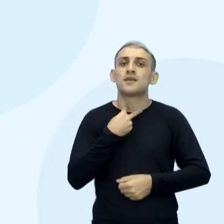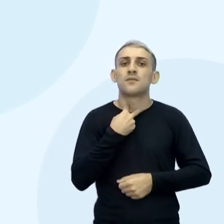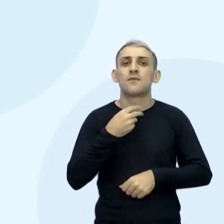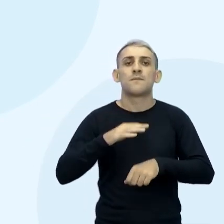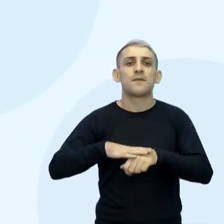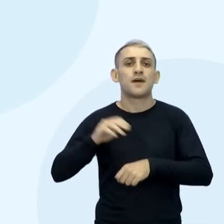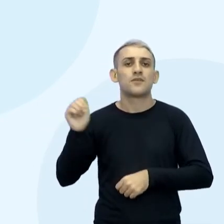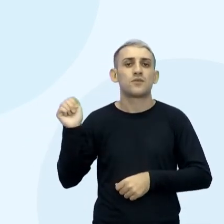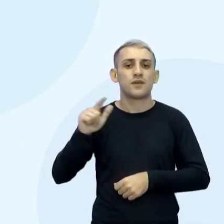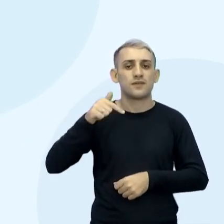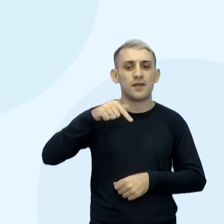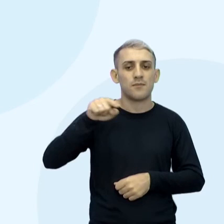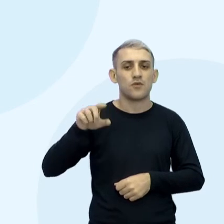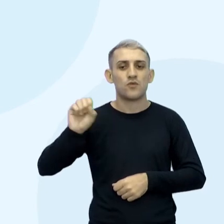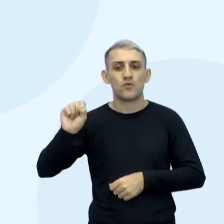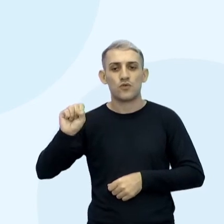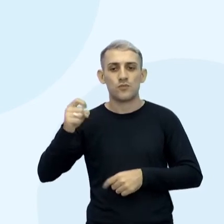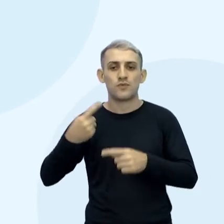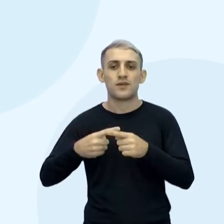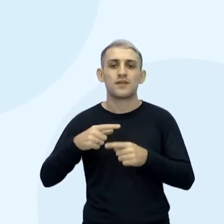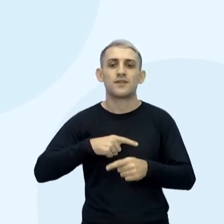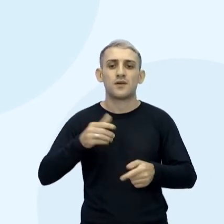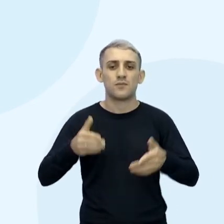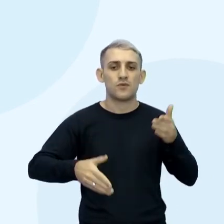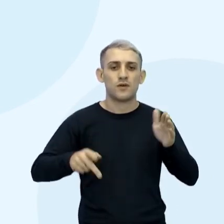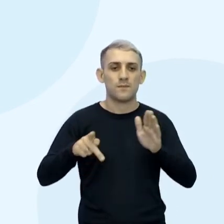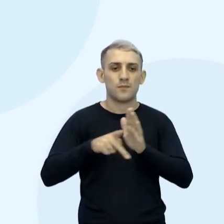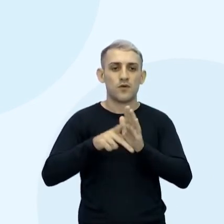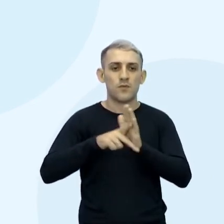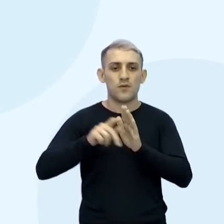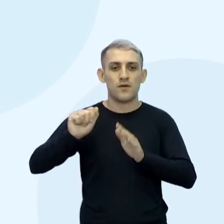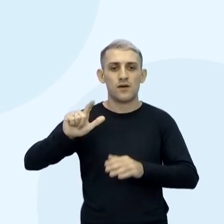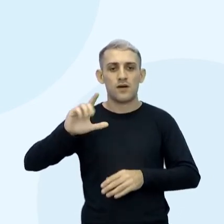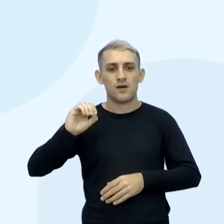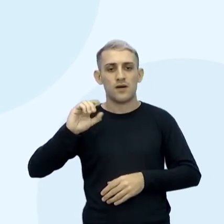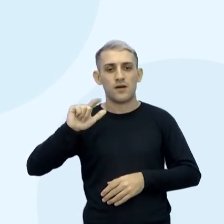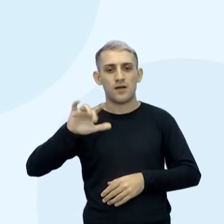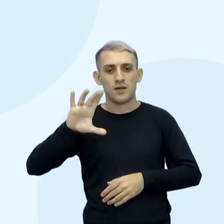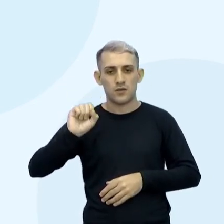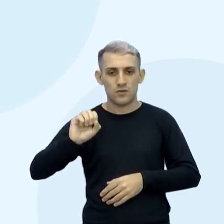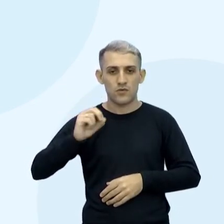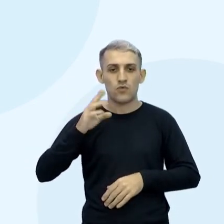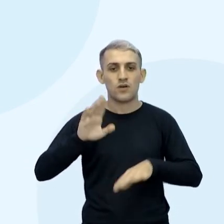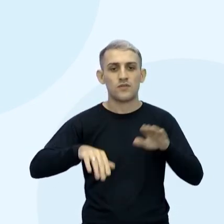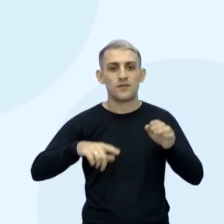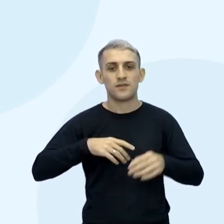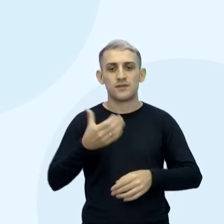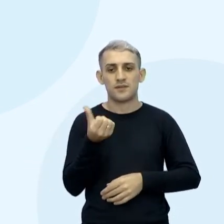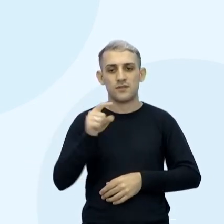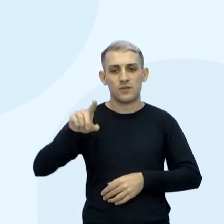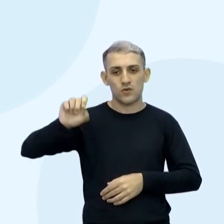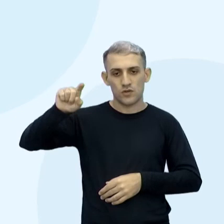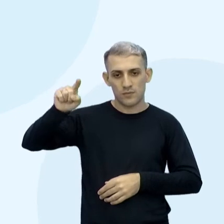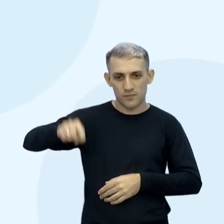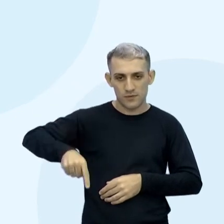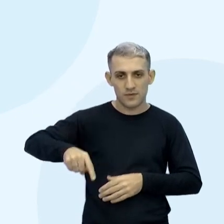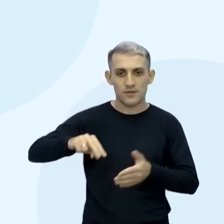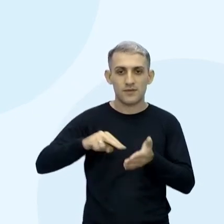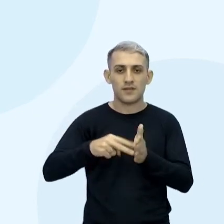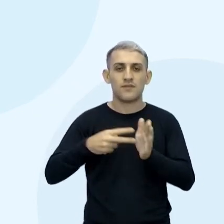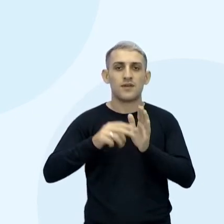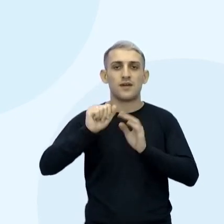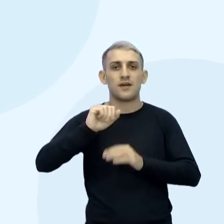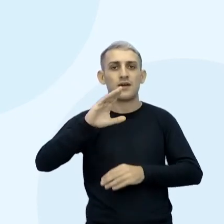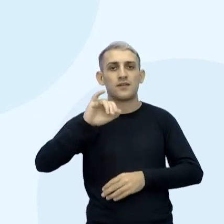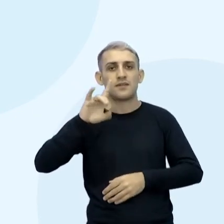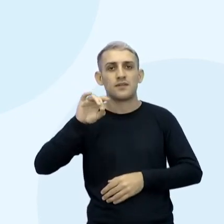que 7,8, senão a gente tem um processo chamado de alcalose, ou inferior a 6,8 é